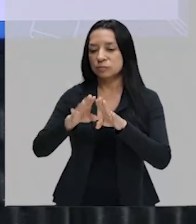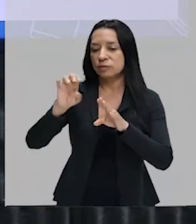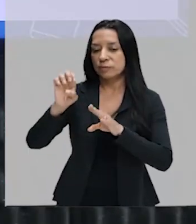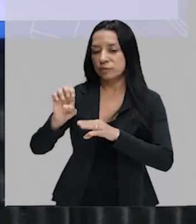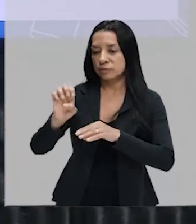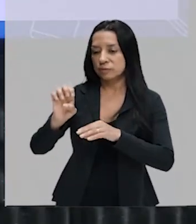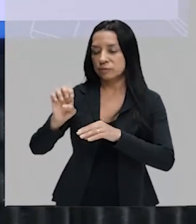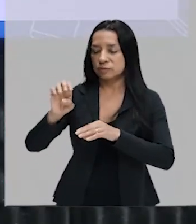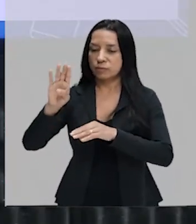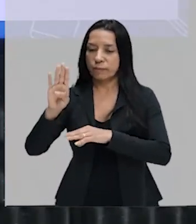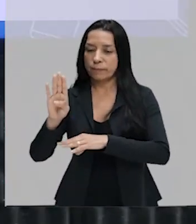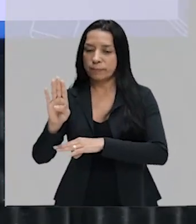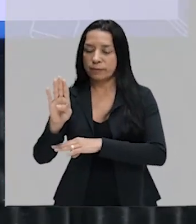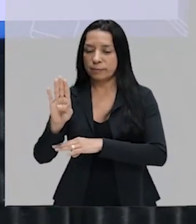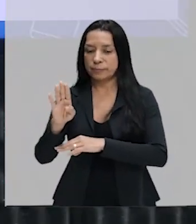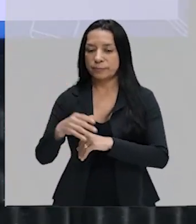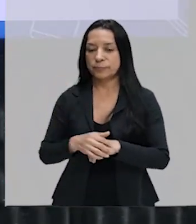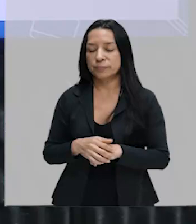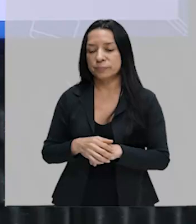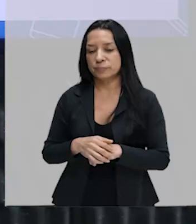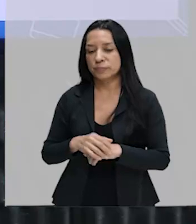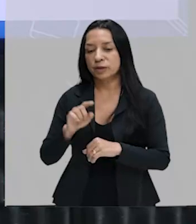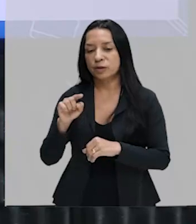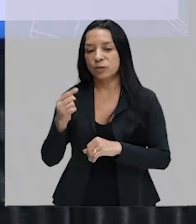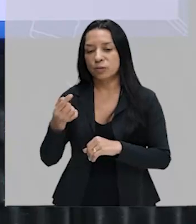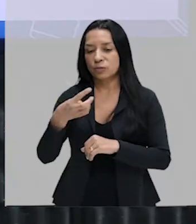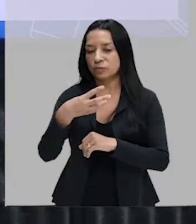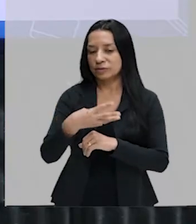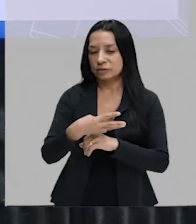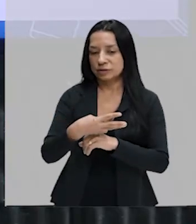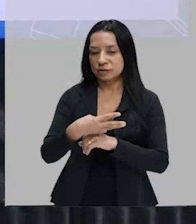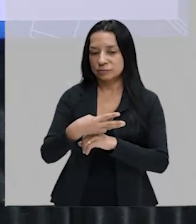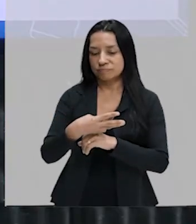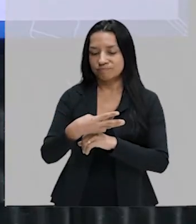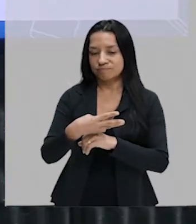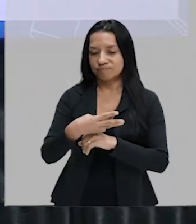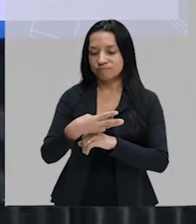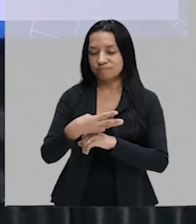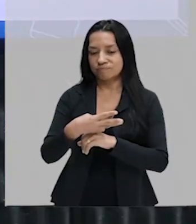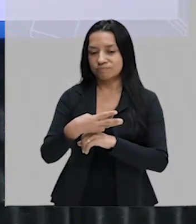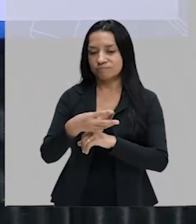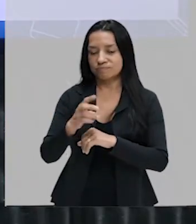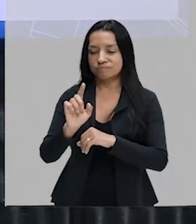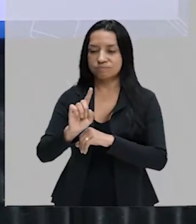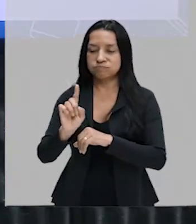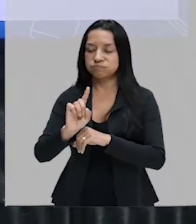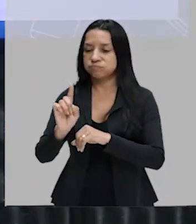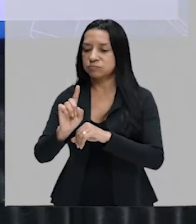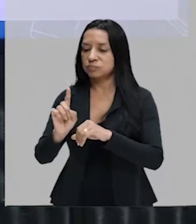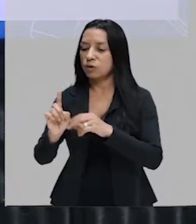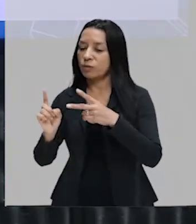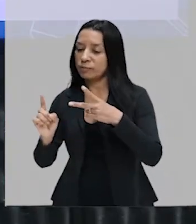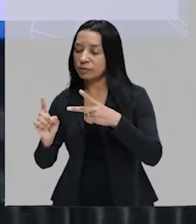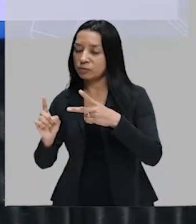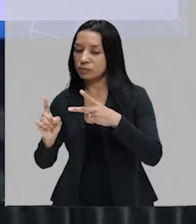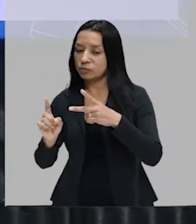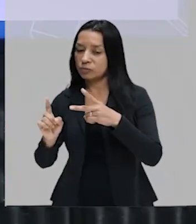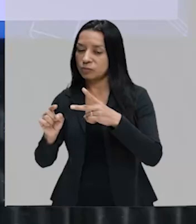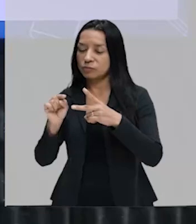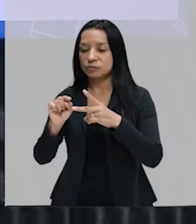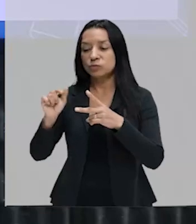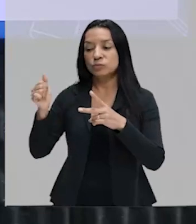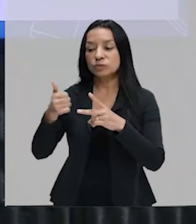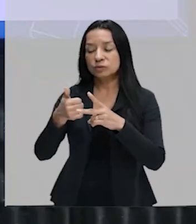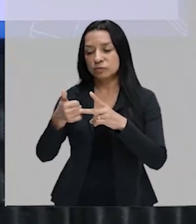conjunto B. Próximo, 3. 3 é menor do que 1? Não. 3 não é menor do que 1 e, por esse motivo, ele também não